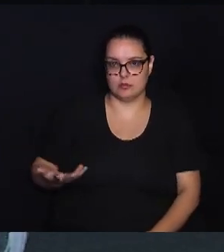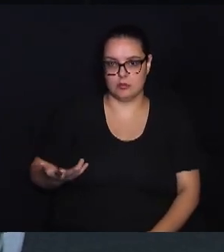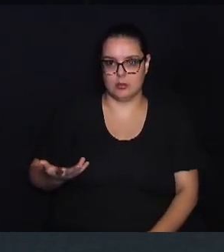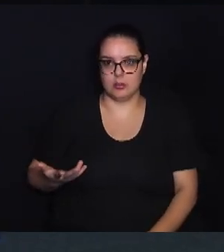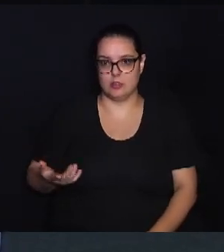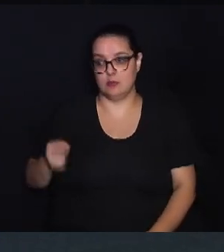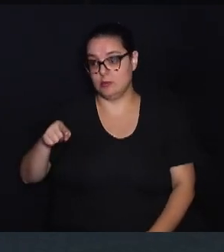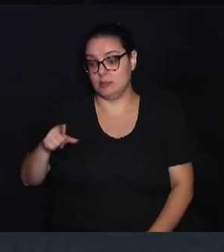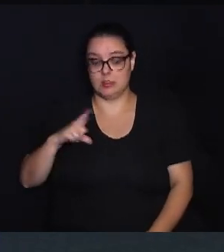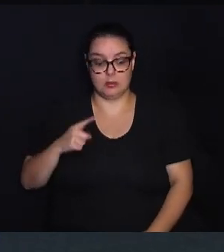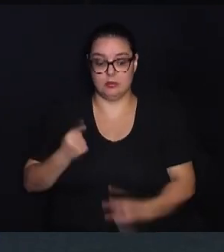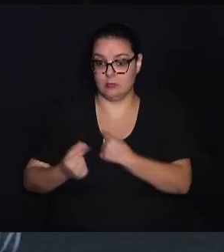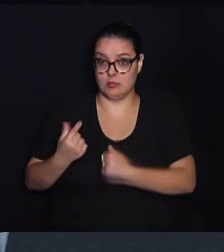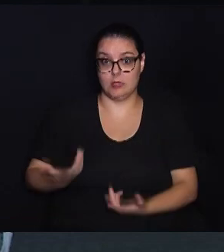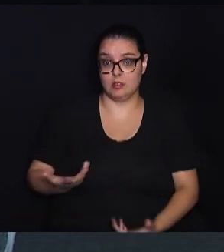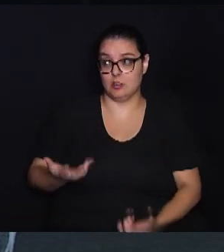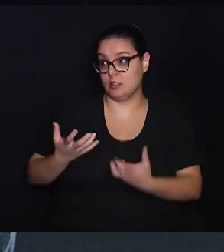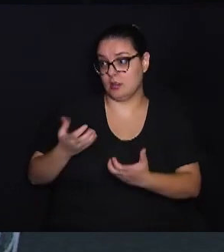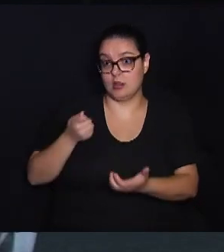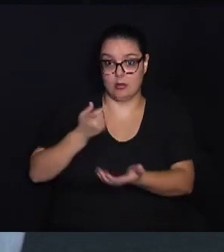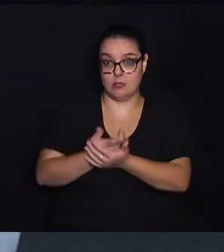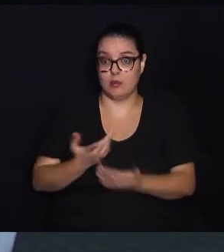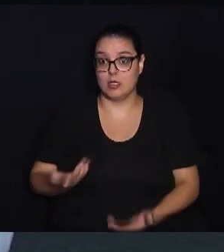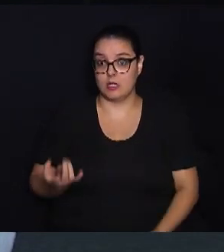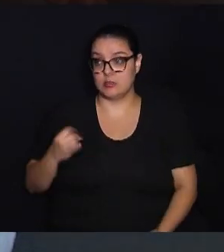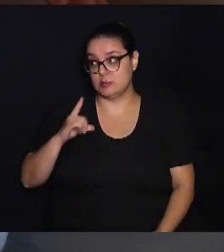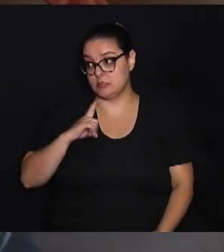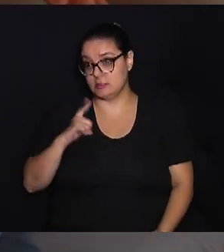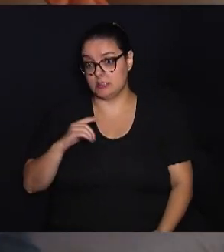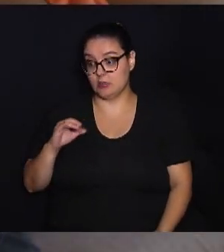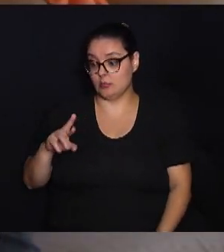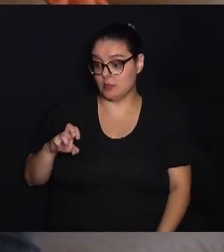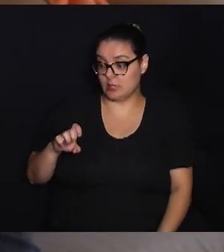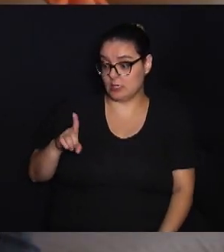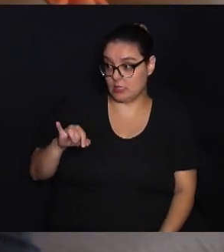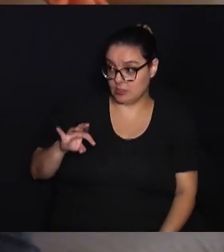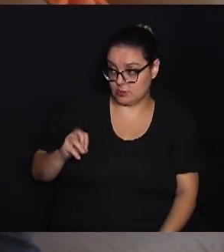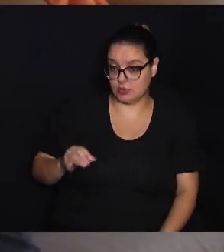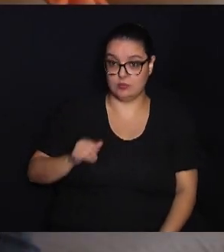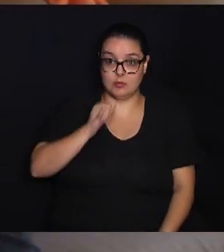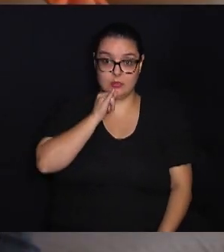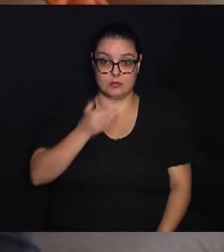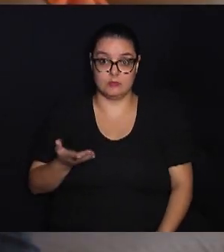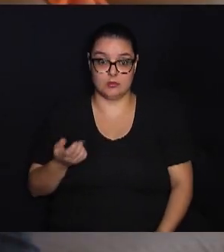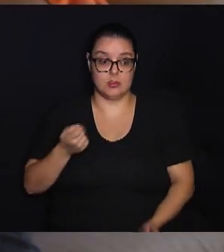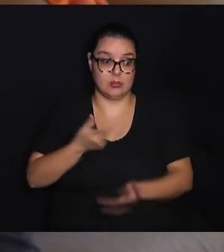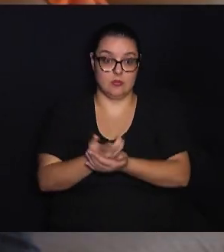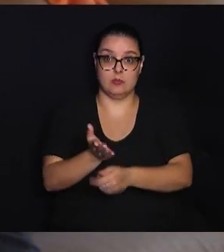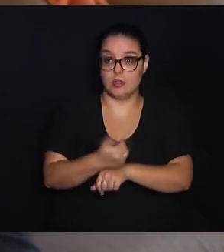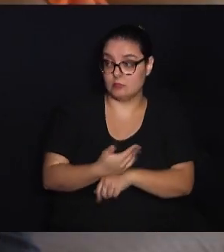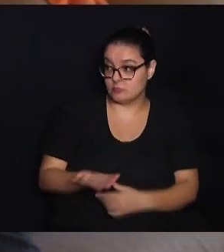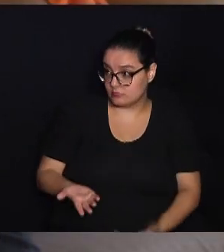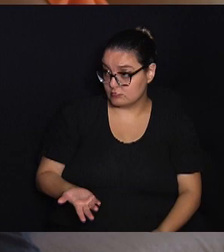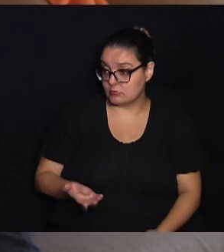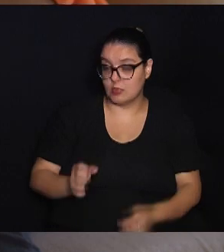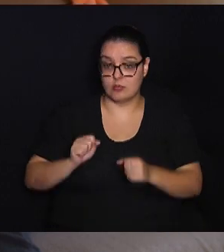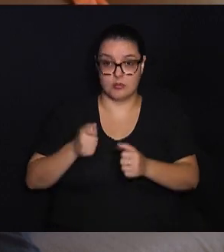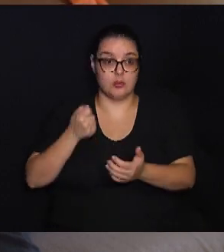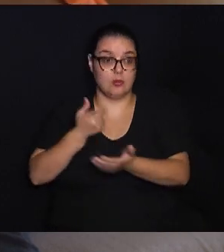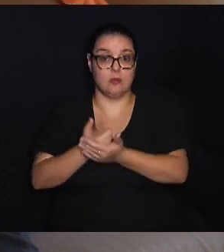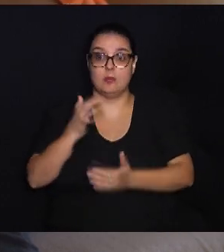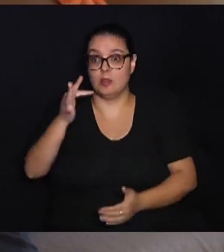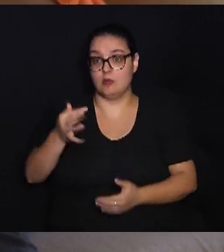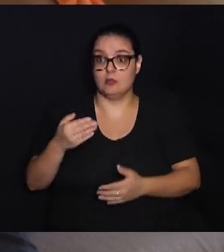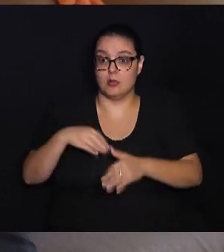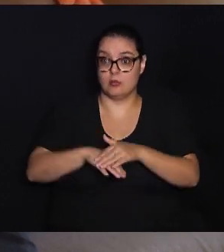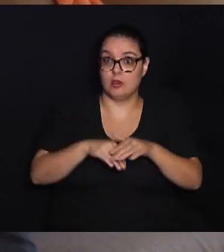racionalmente. Você tem uma renda, você deseja comprar. Se você tem o crédito, por exemplo, você antecipa, né, uma coisa que você poderia comprar